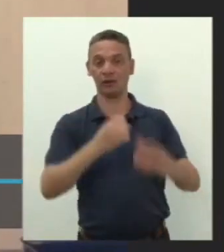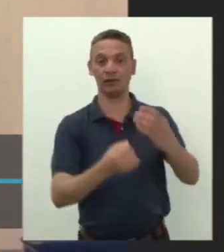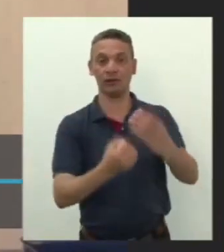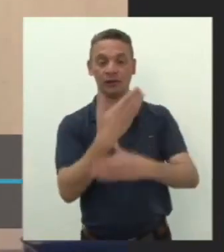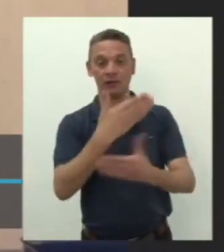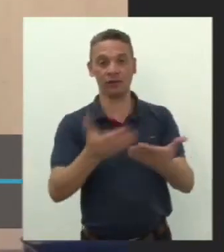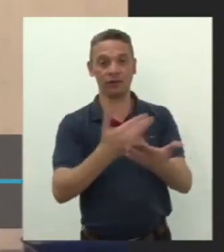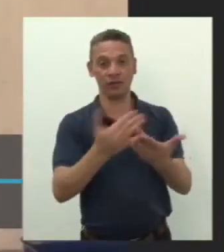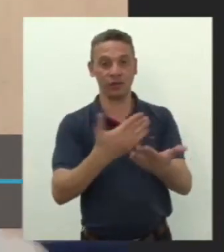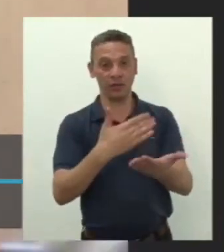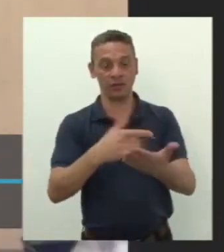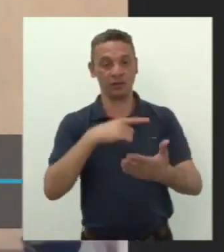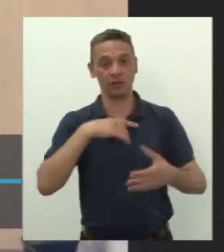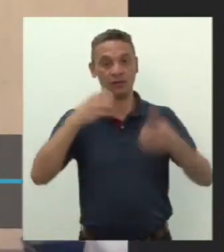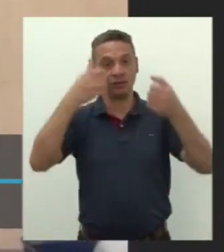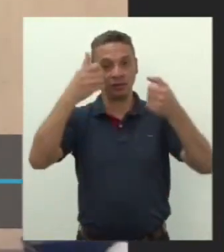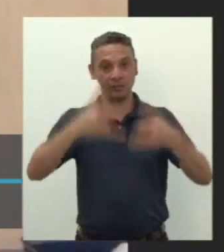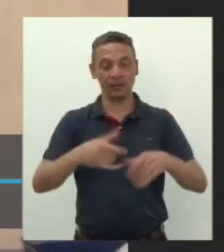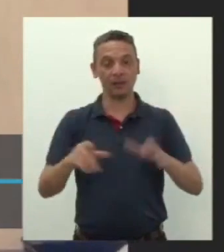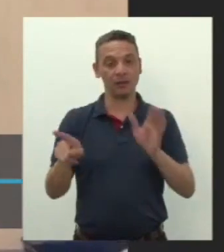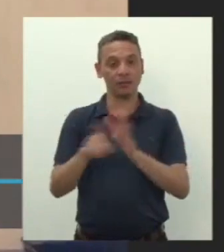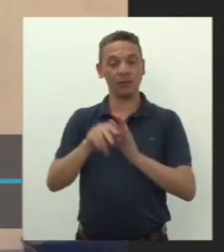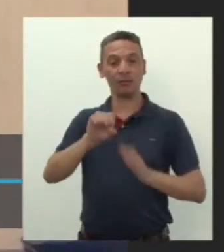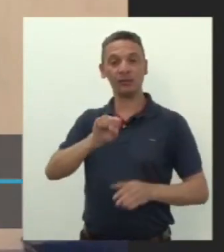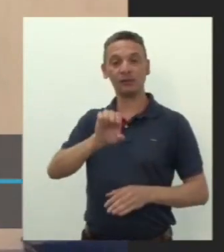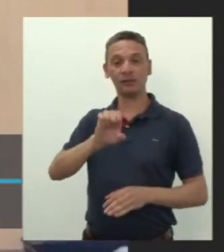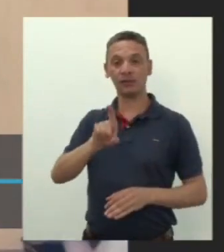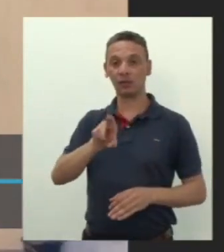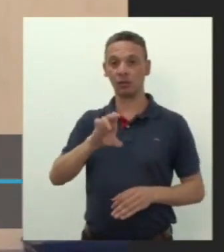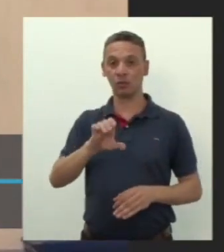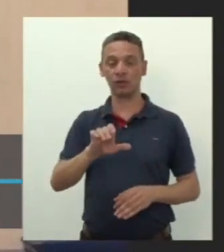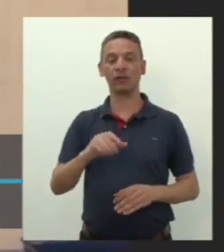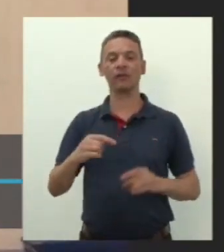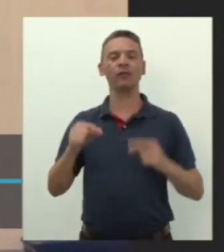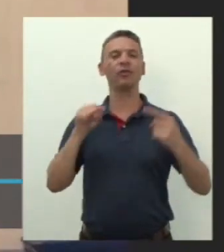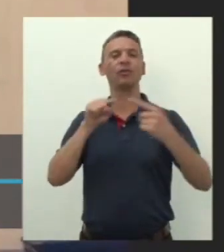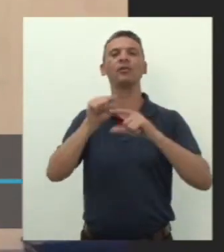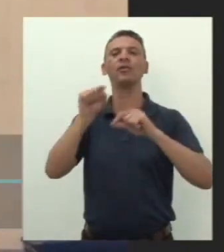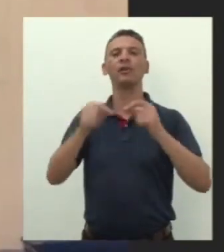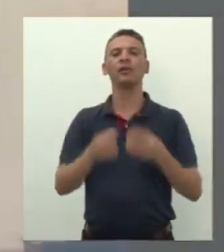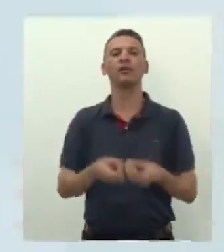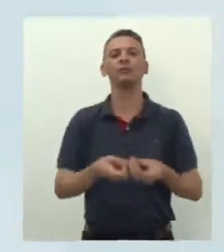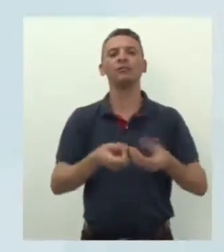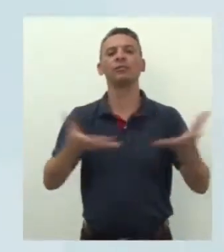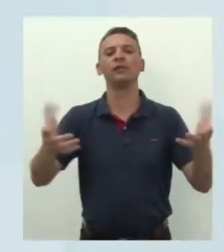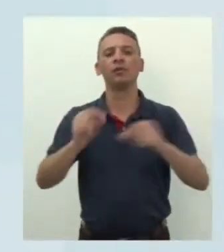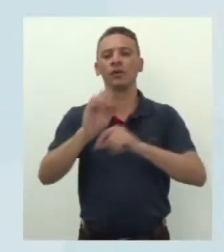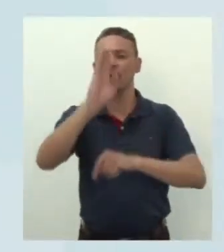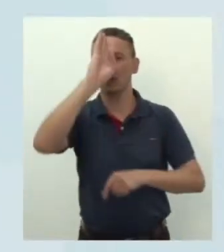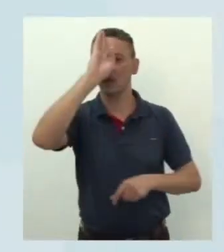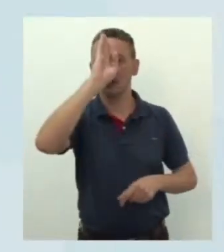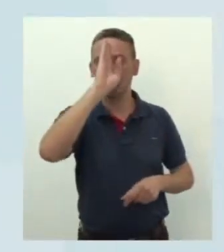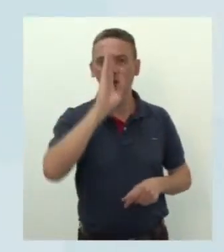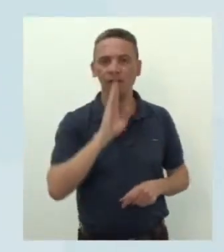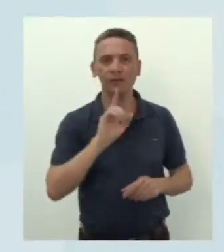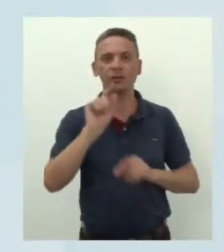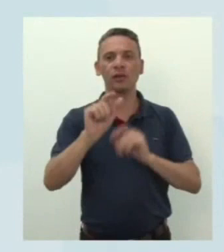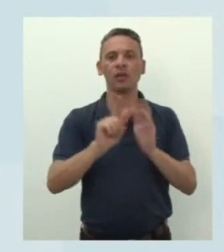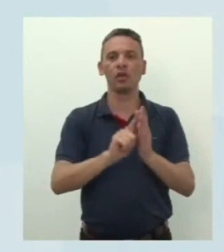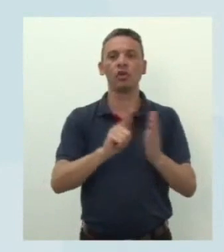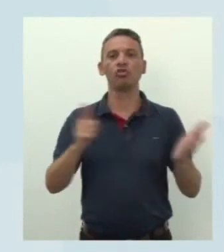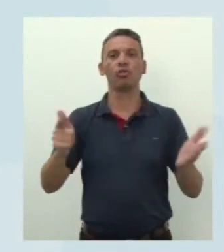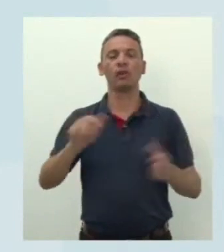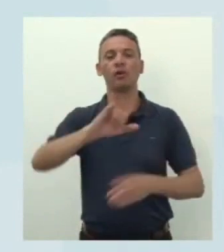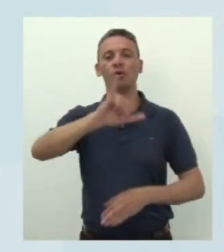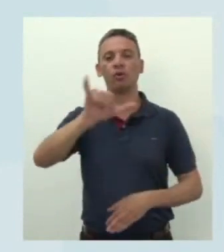Ler, atendeu o chamamento da SEDUC, onde eles estão disponibilizando gratuitamente o Jornal do Joca, né?